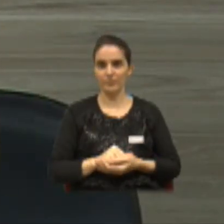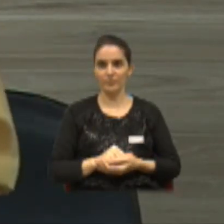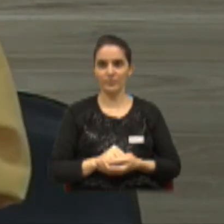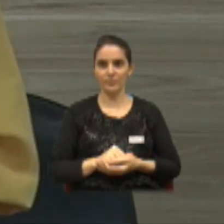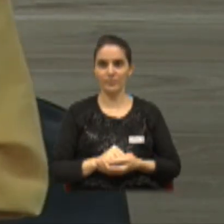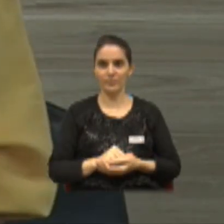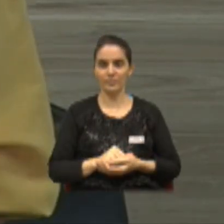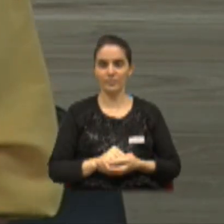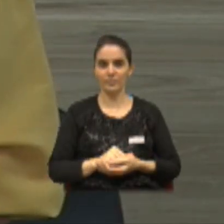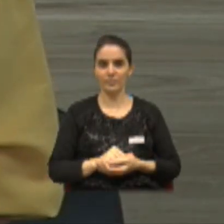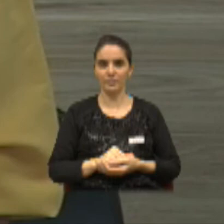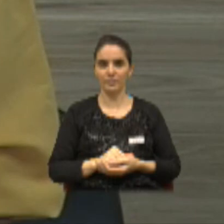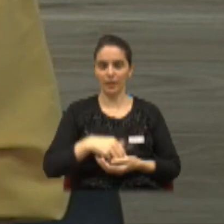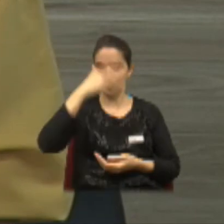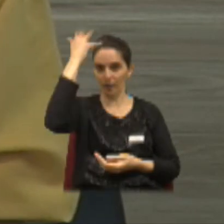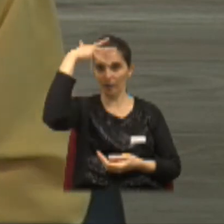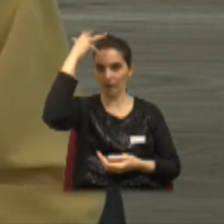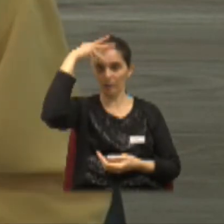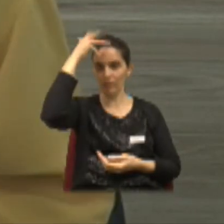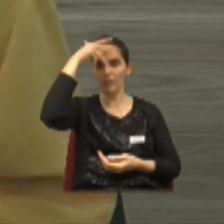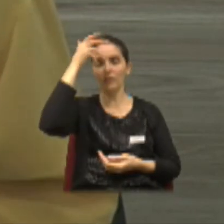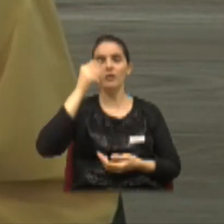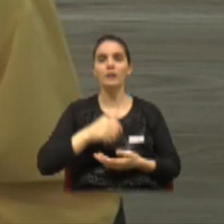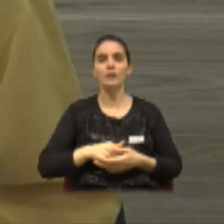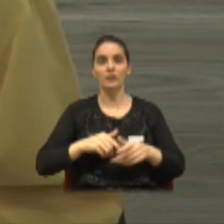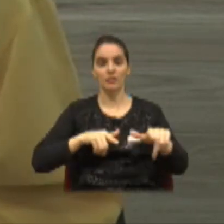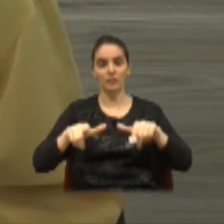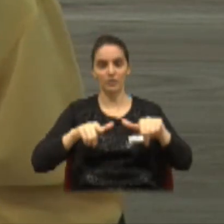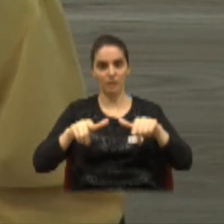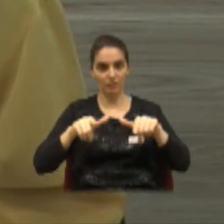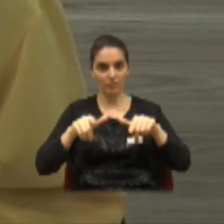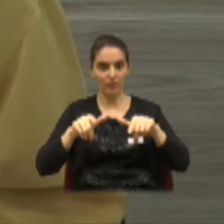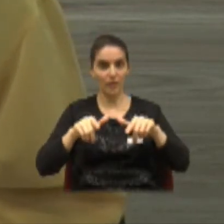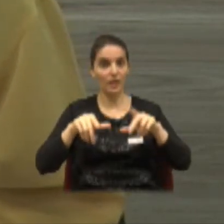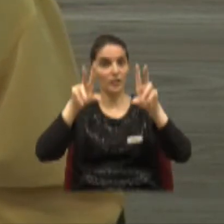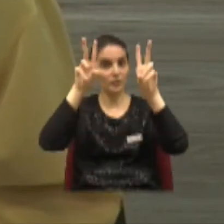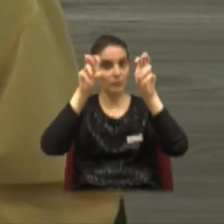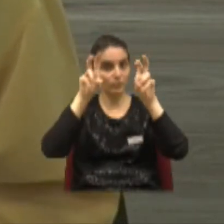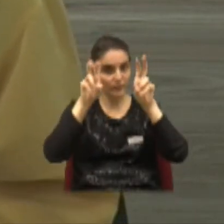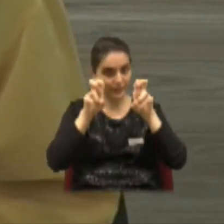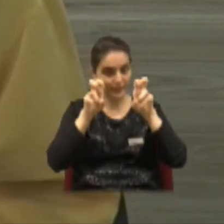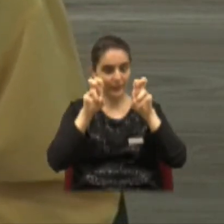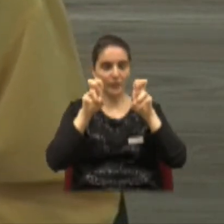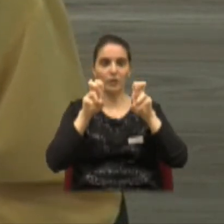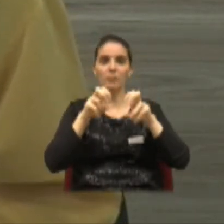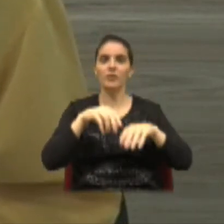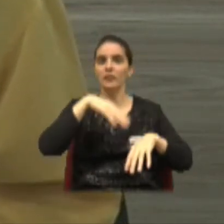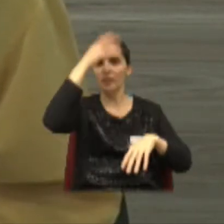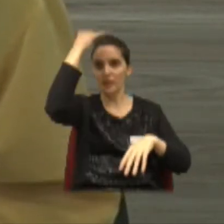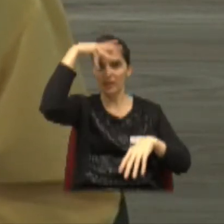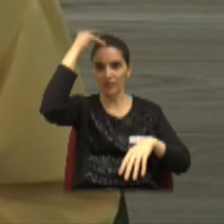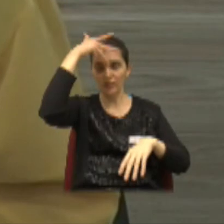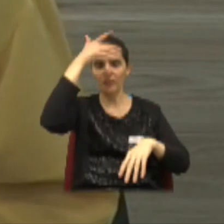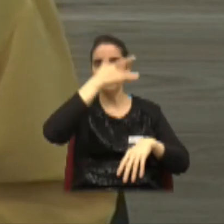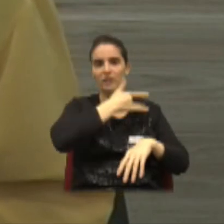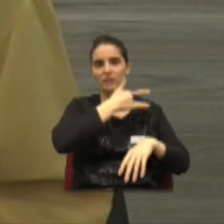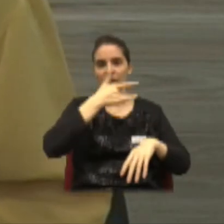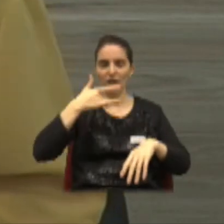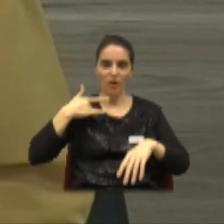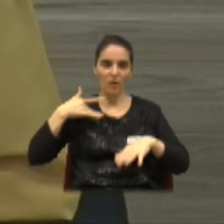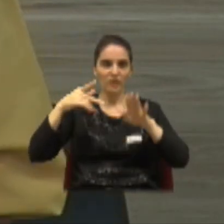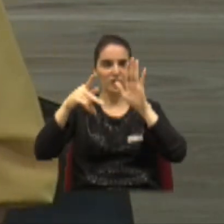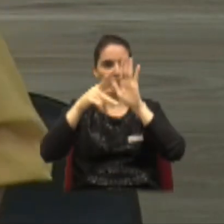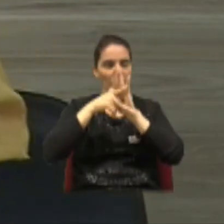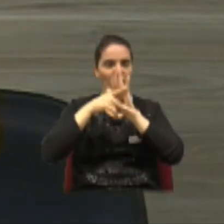trabalho e tenho uma bandeira, e todas as vereadoras têm, na área da saúde da